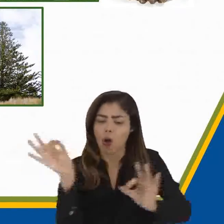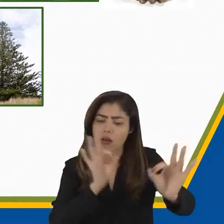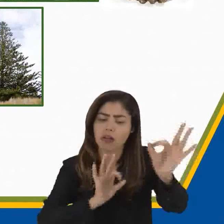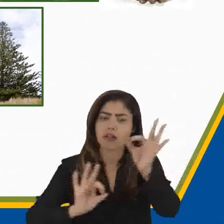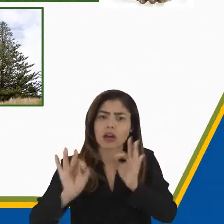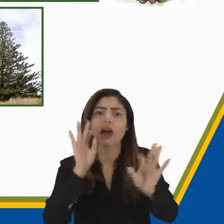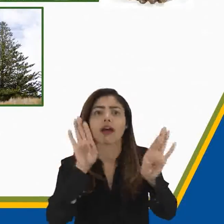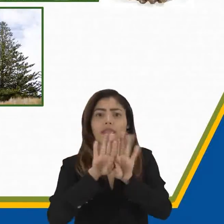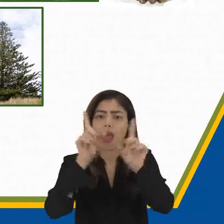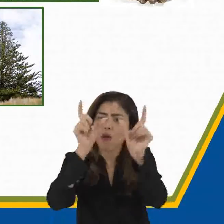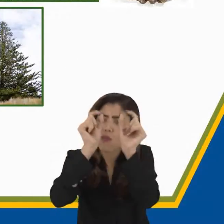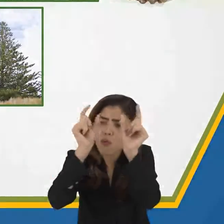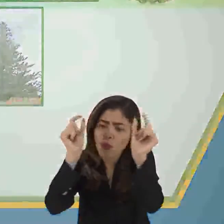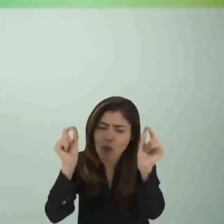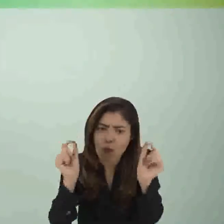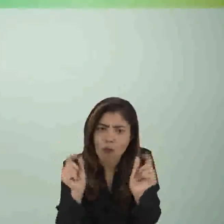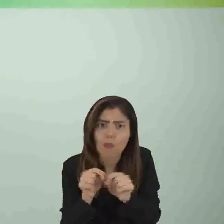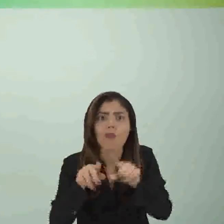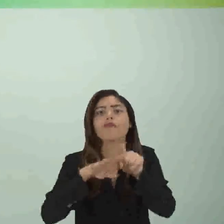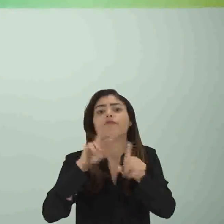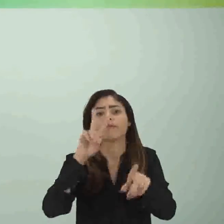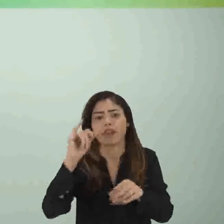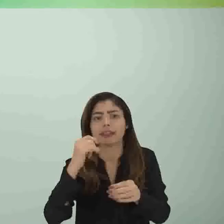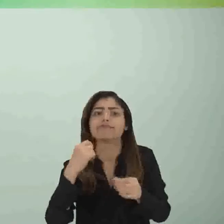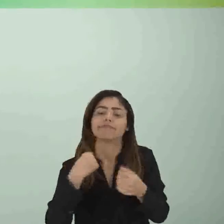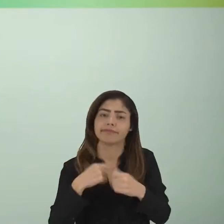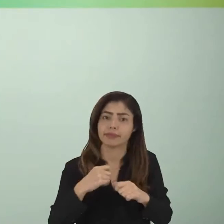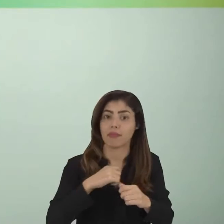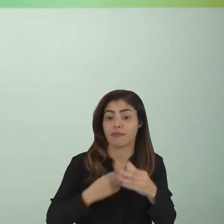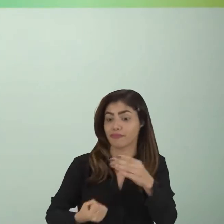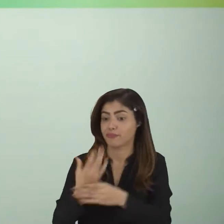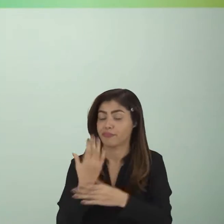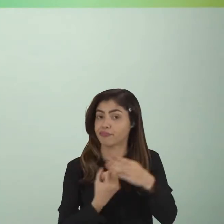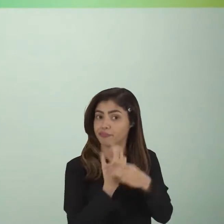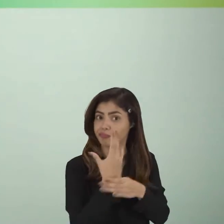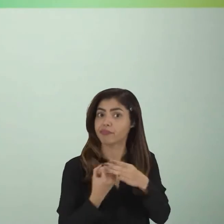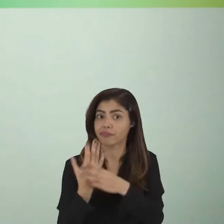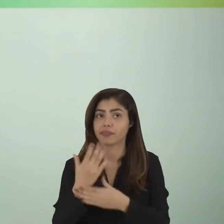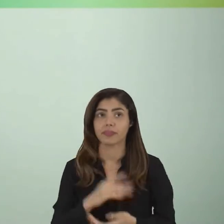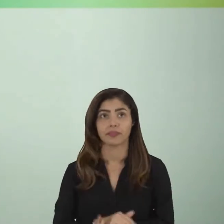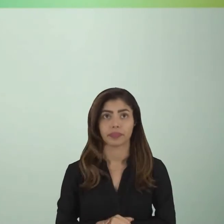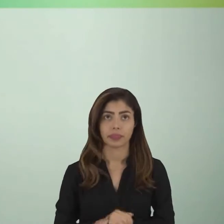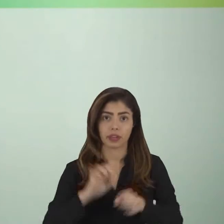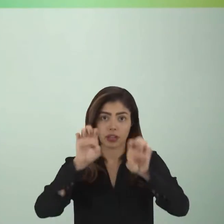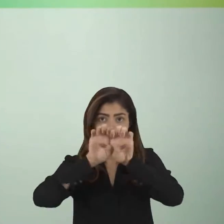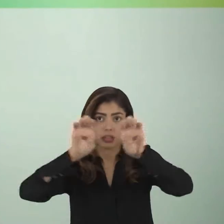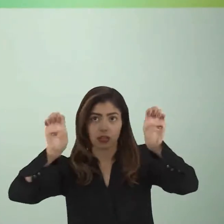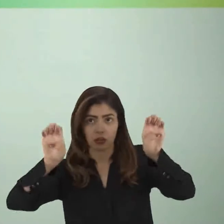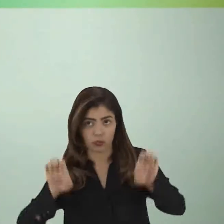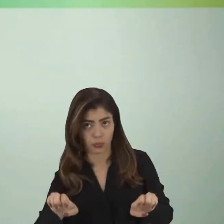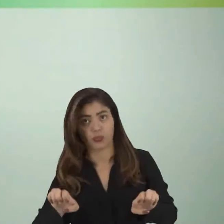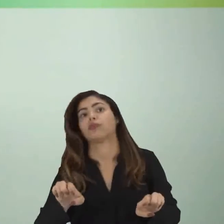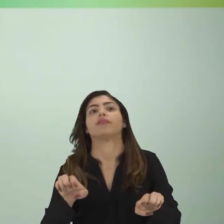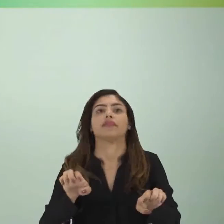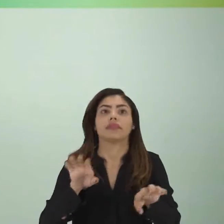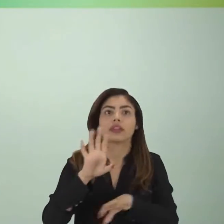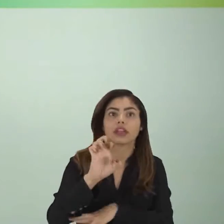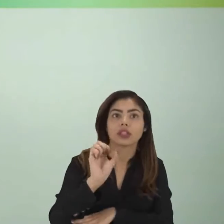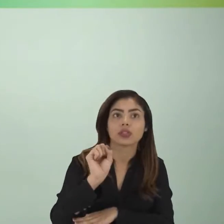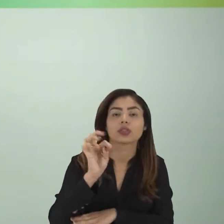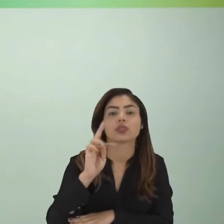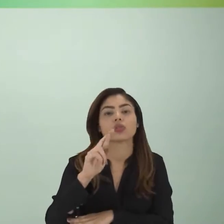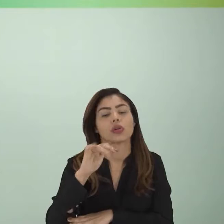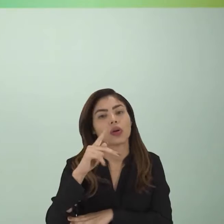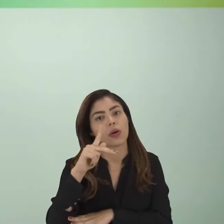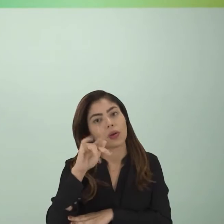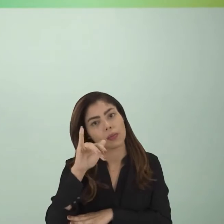plantas é um ser vivo, ela vai ter que se reproduzir. A estrutura reprodutora é o estróbilo, então ela